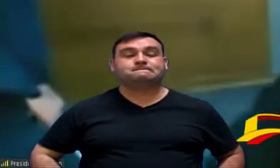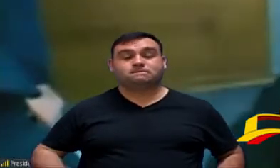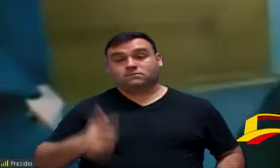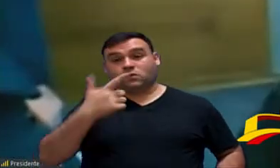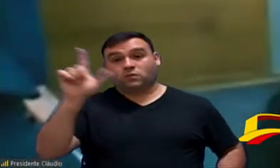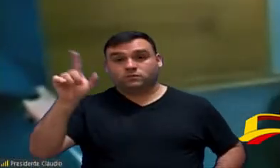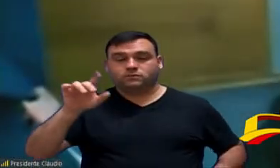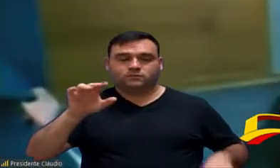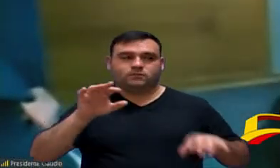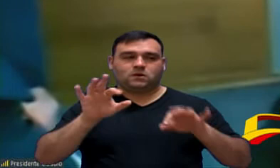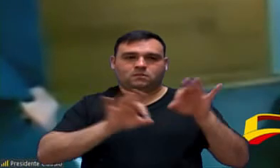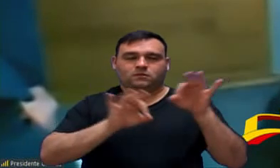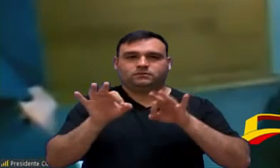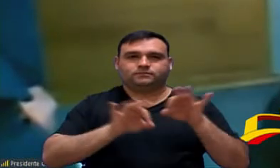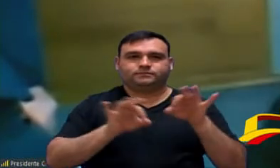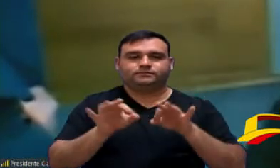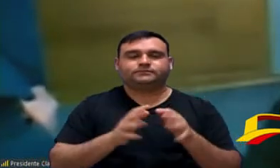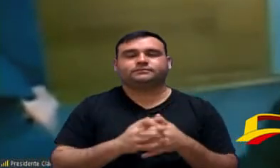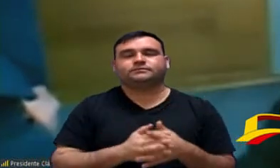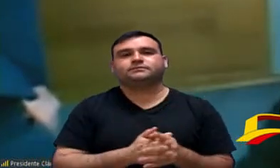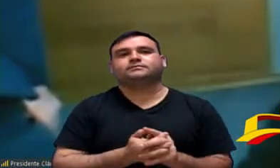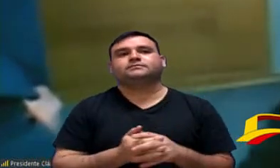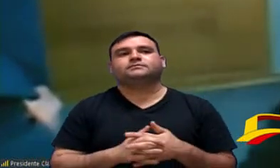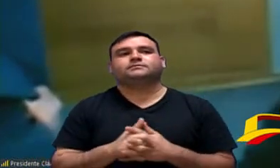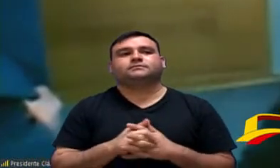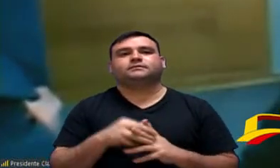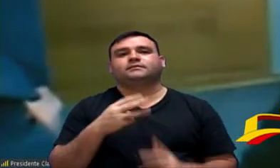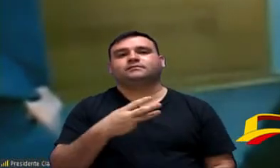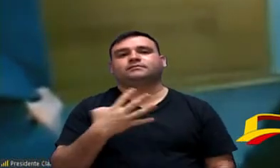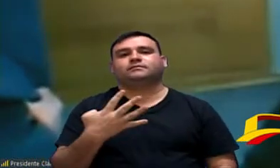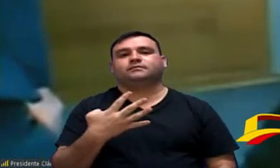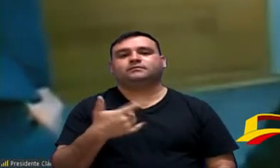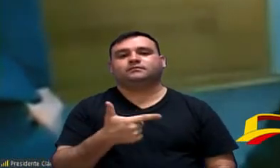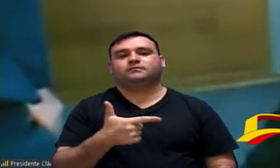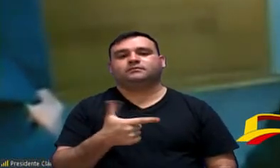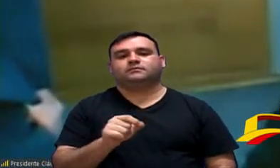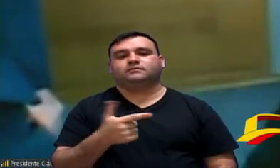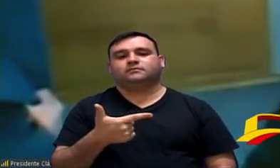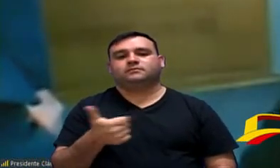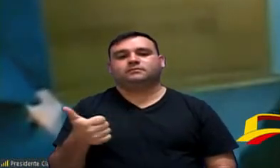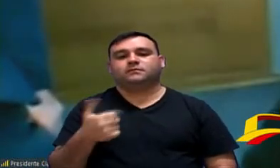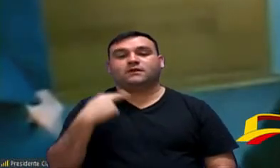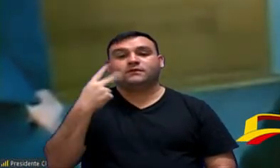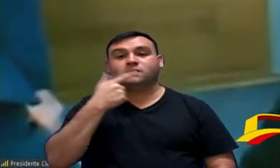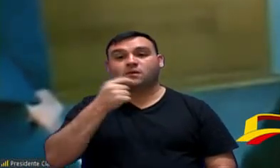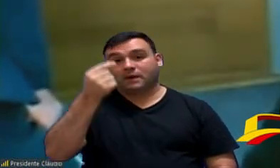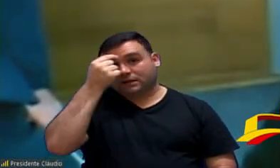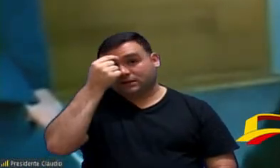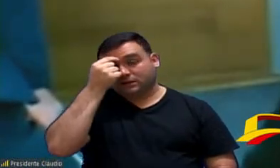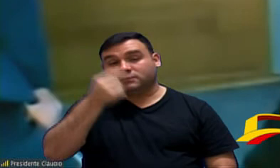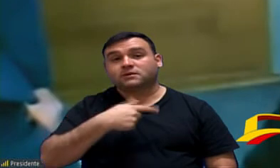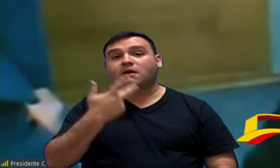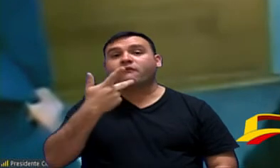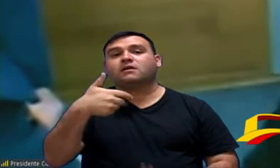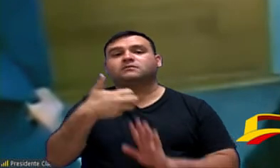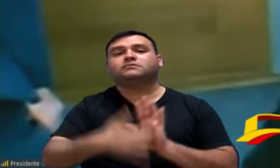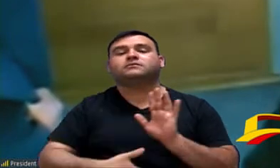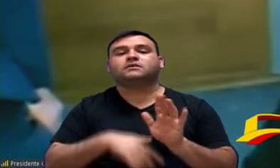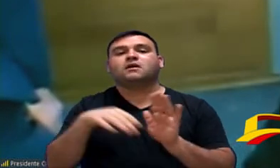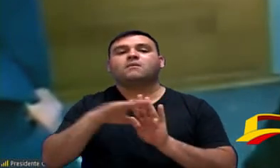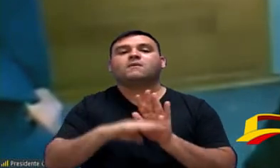Próximo projeto... é o 34/2021 do vereador Ítalo. Dispõe sobre o programa